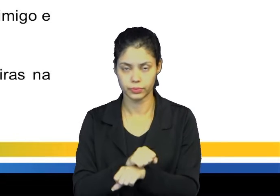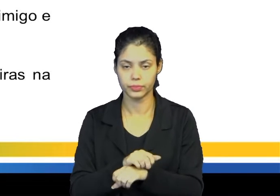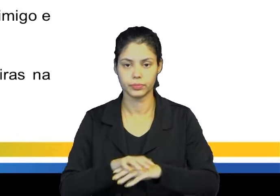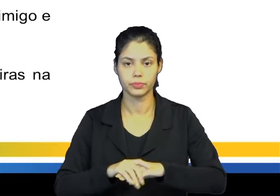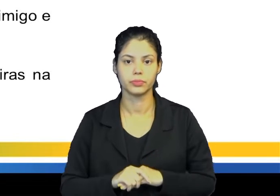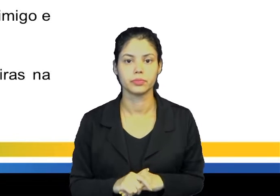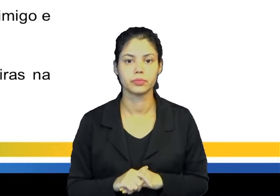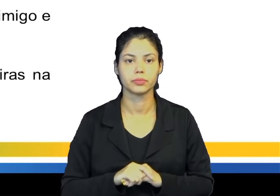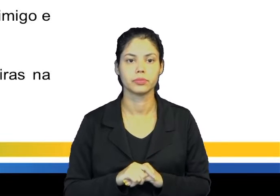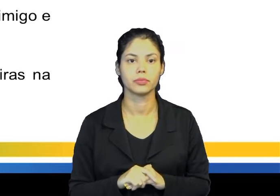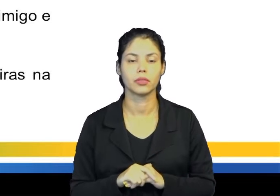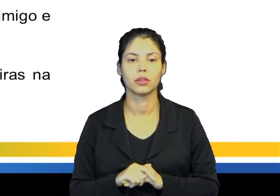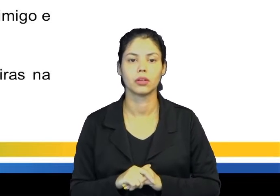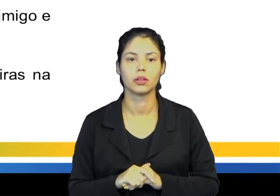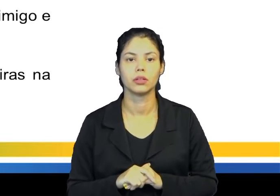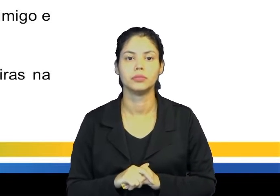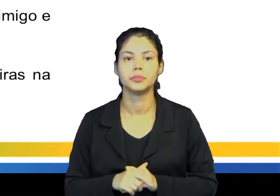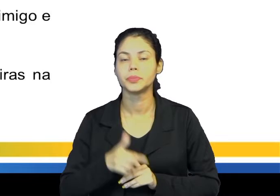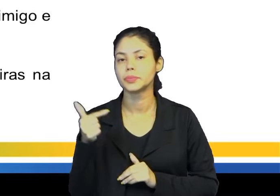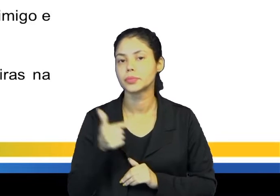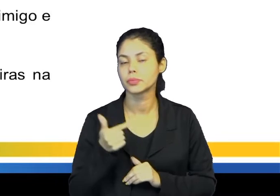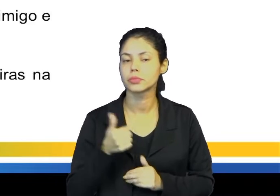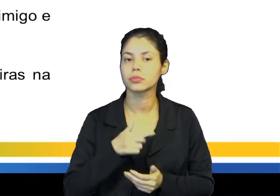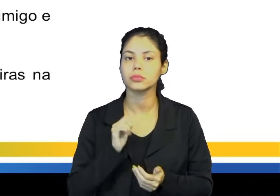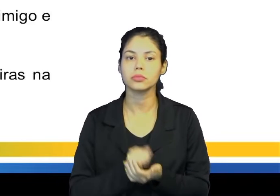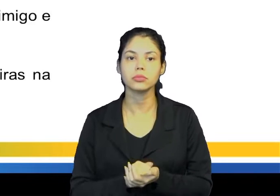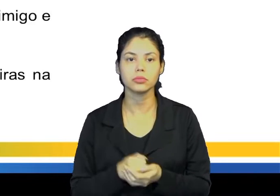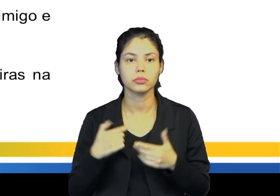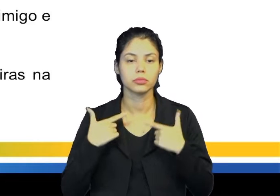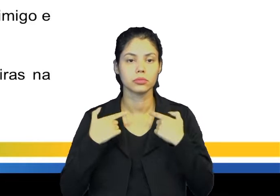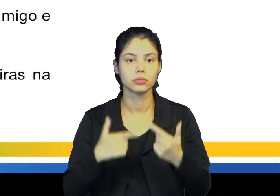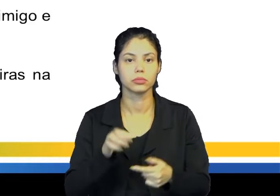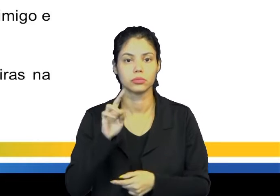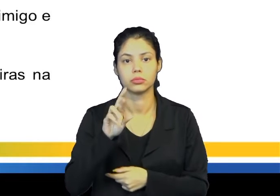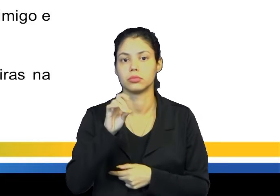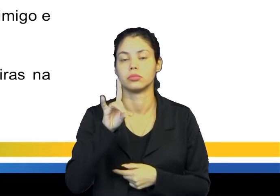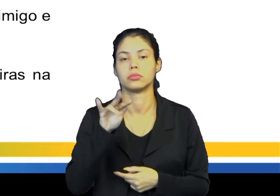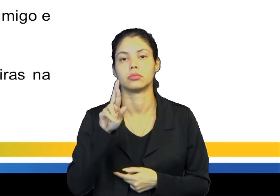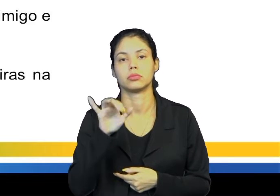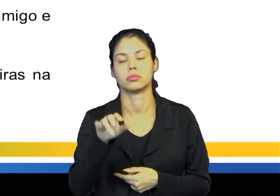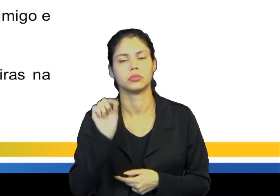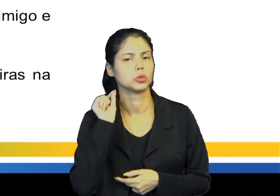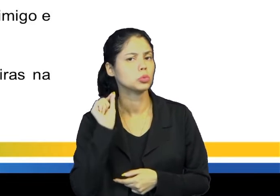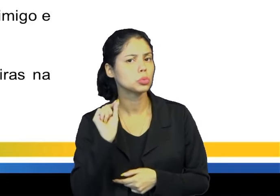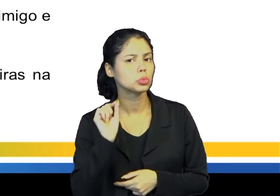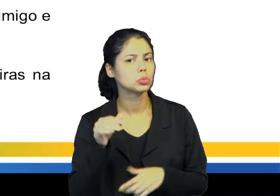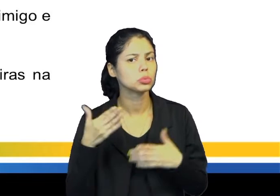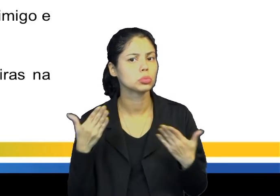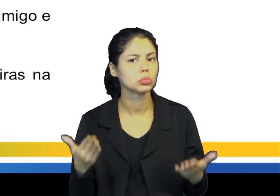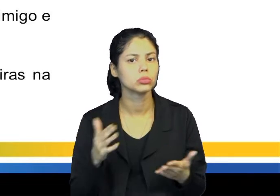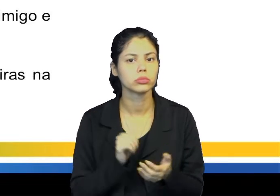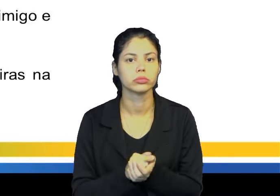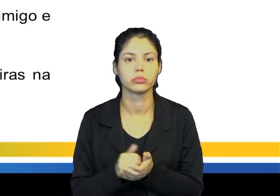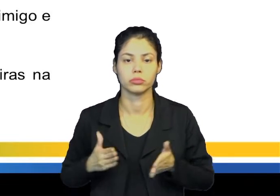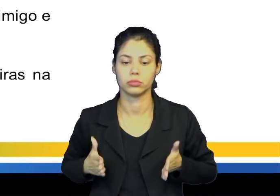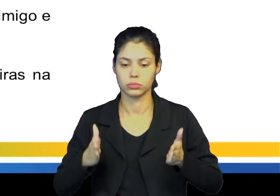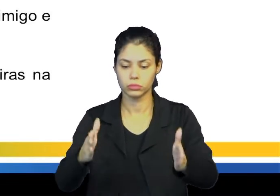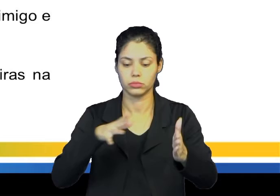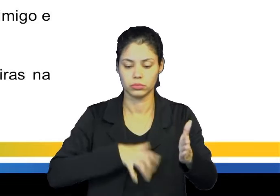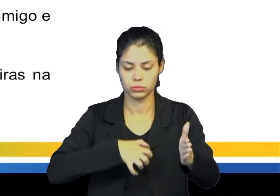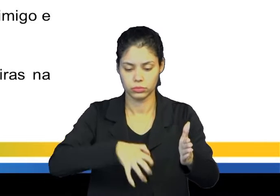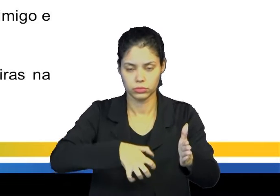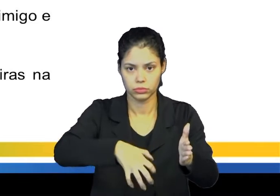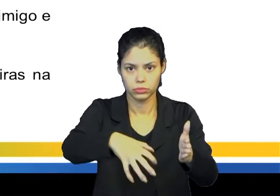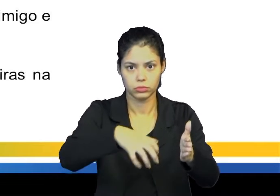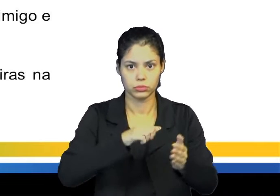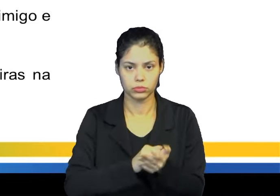frente ocidental. A segunda fase é a guerra de trincheiras, né? O que eram essas trincheiras? Eram valas cavadas na terra